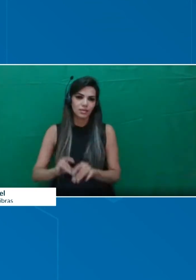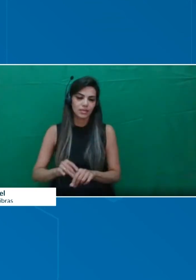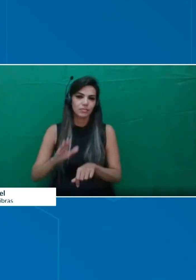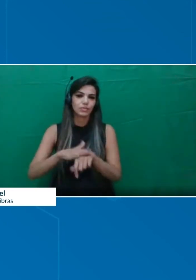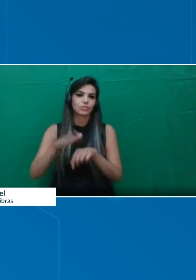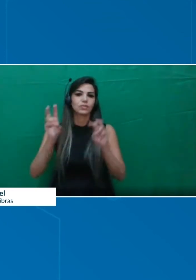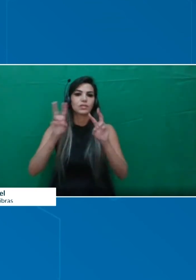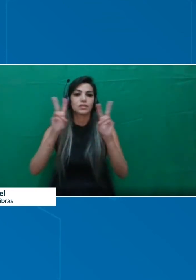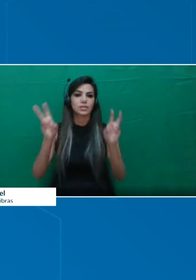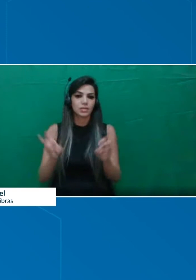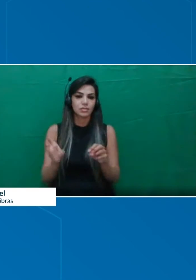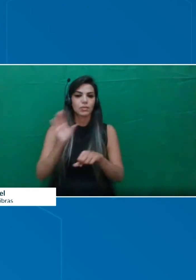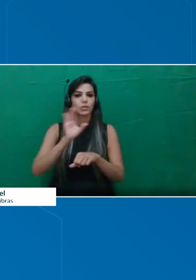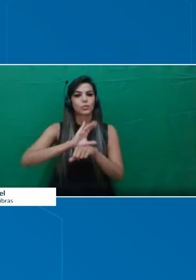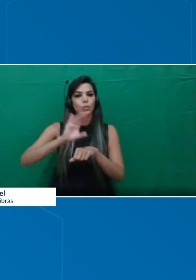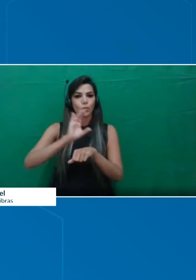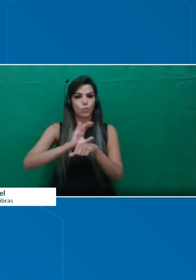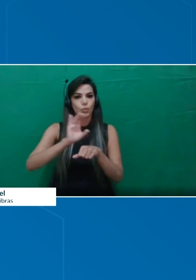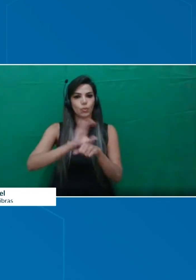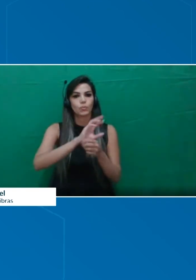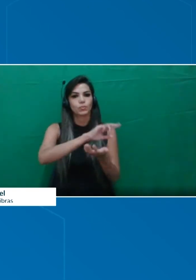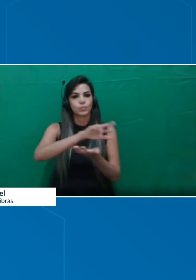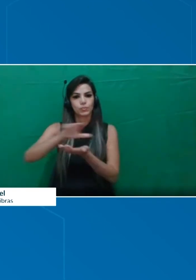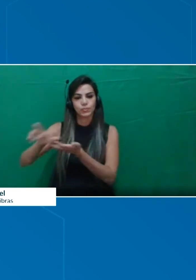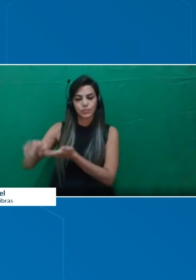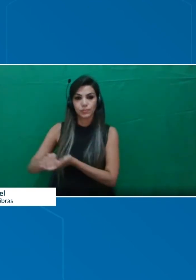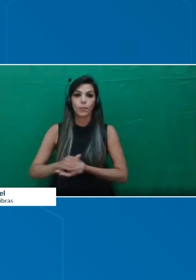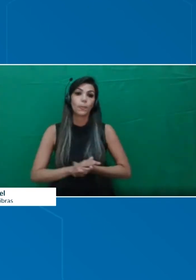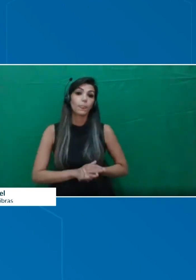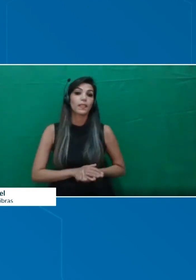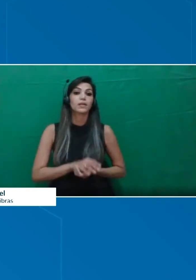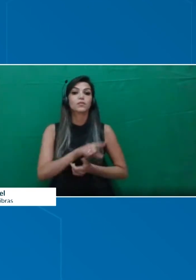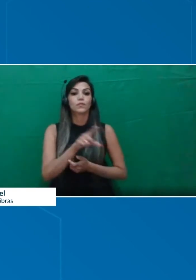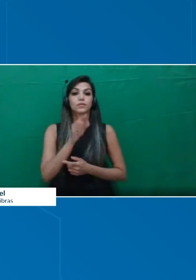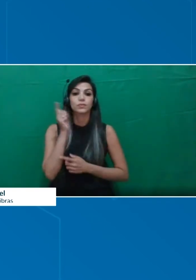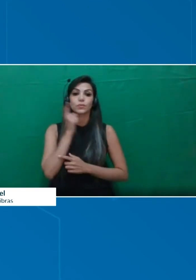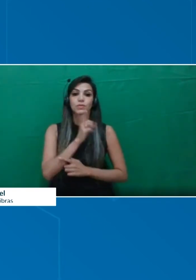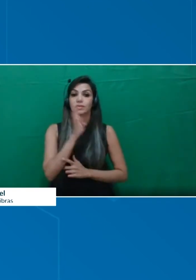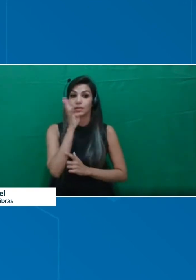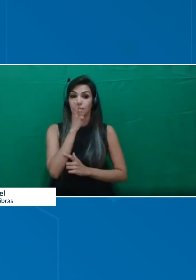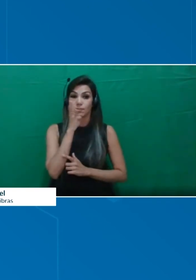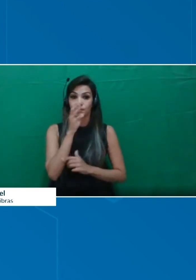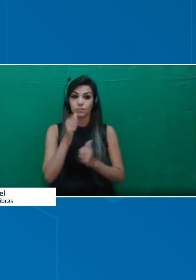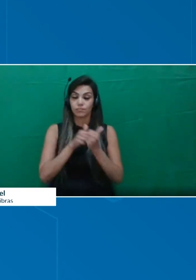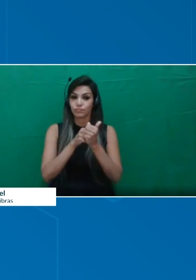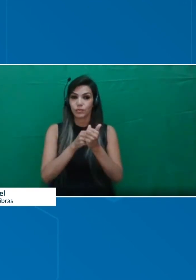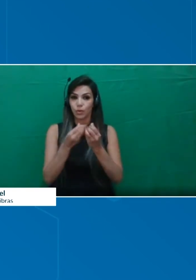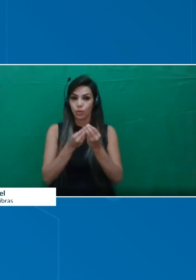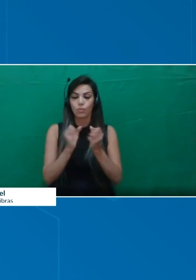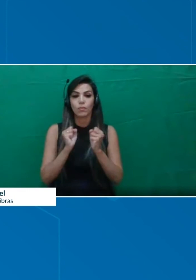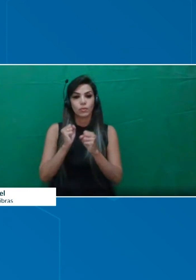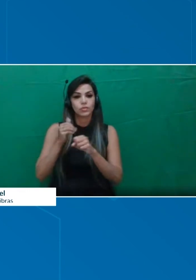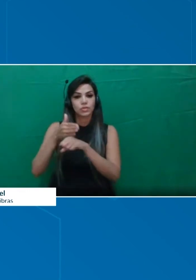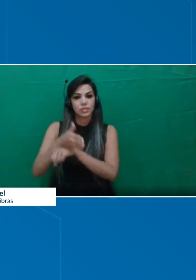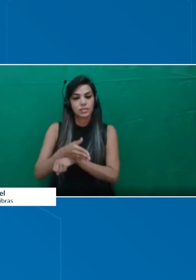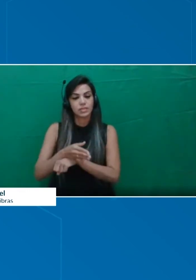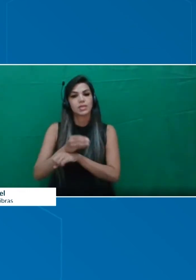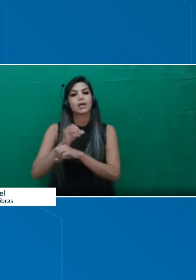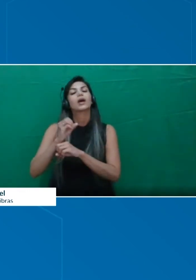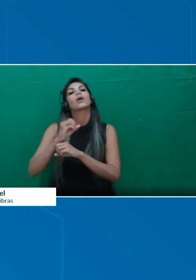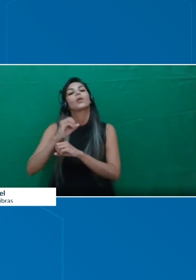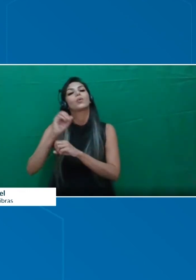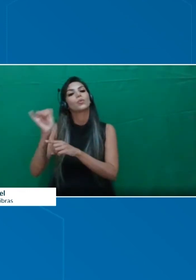aos cursos. Para acompanhar a programação, né, basta acessar ou o YouTube oficial da UFG,